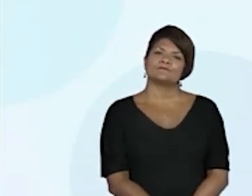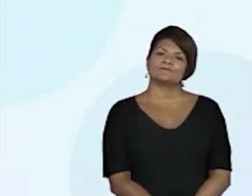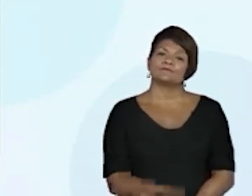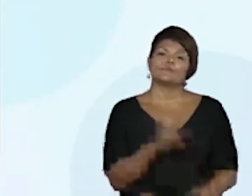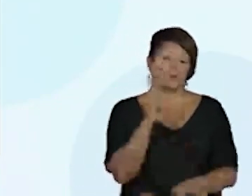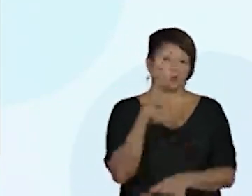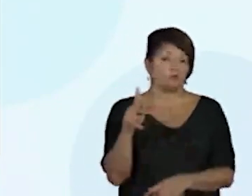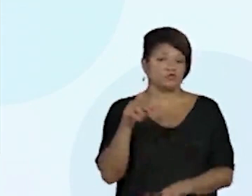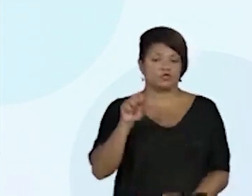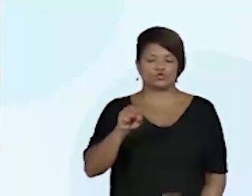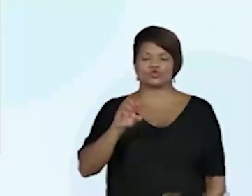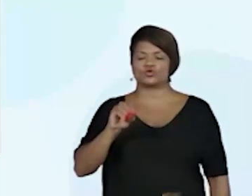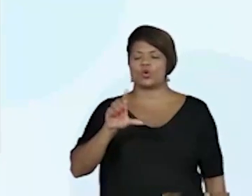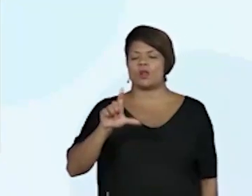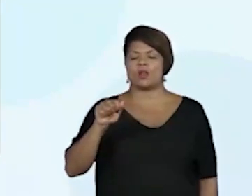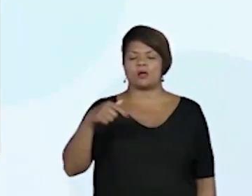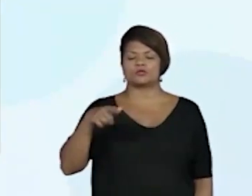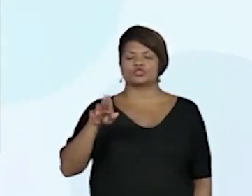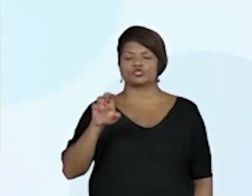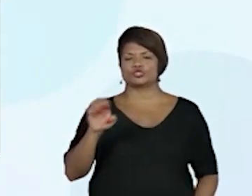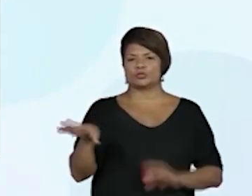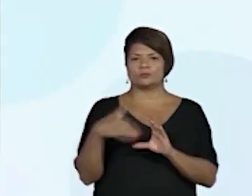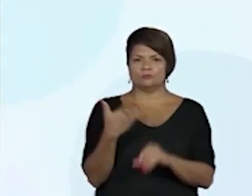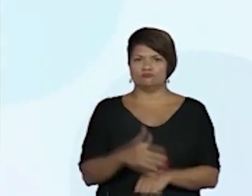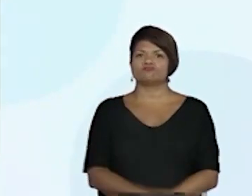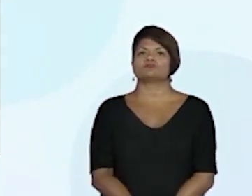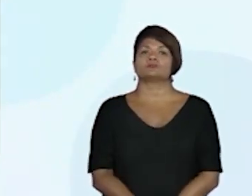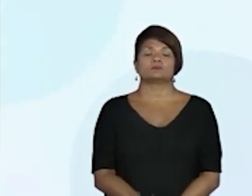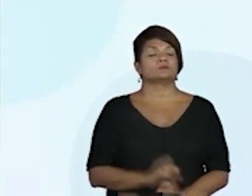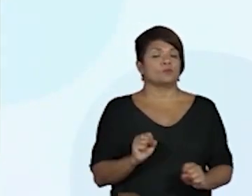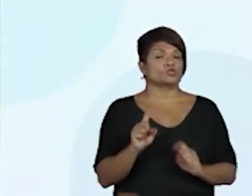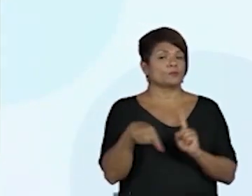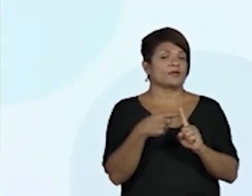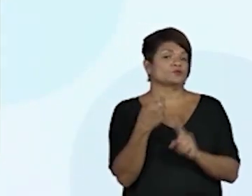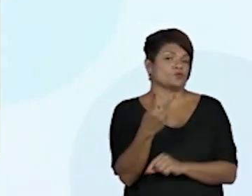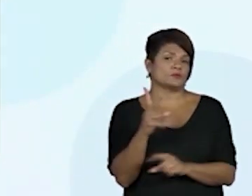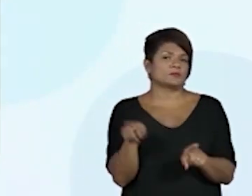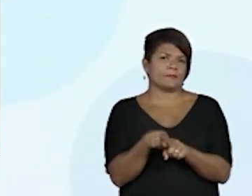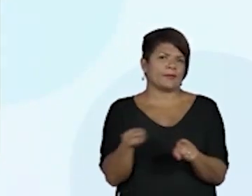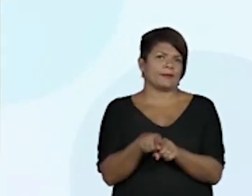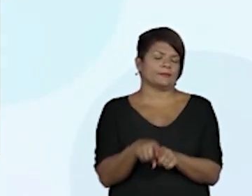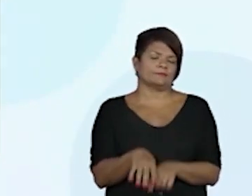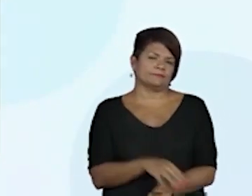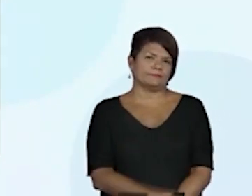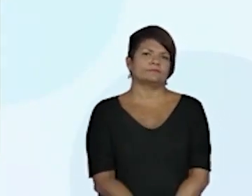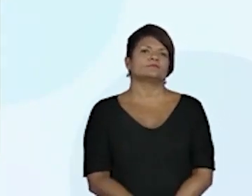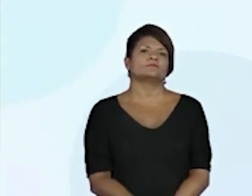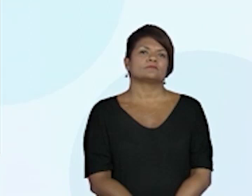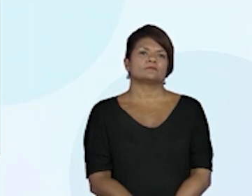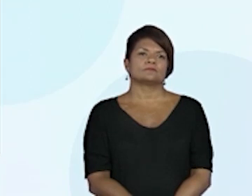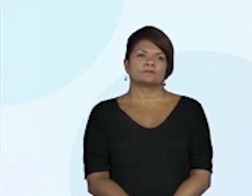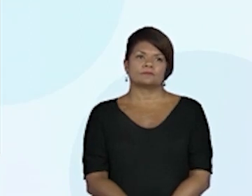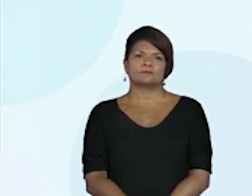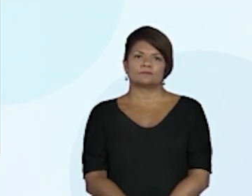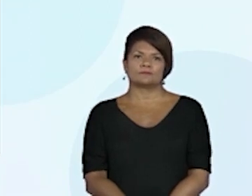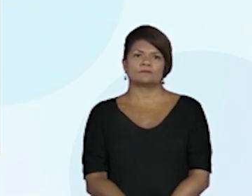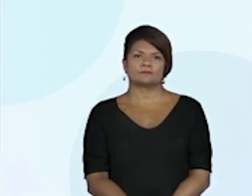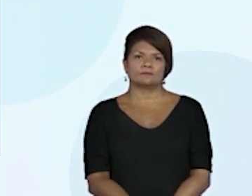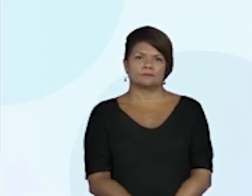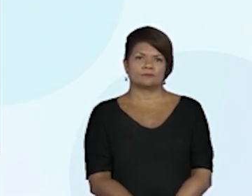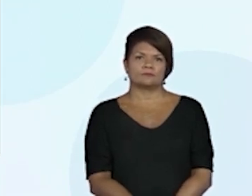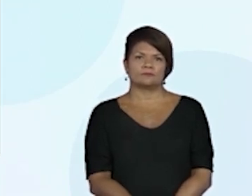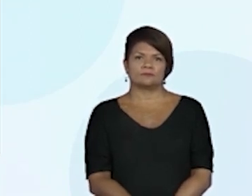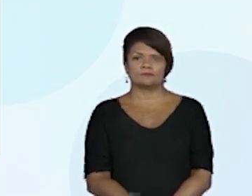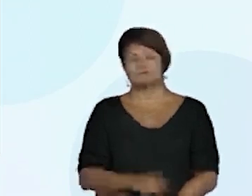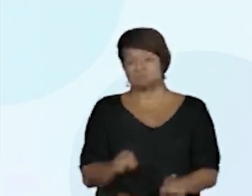Solange que mandou. Perfeito. Poderia colocar dois aqui, né? Também. Mais dois, aqui no finalzinho, ó. Né?